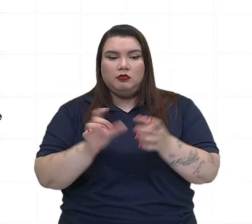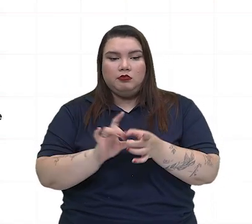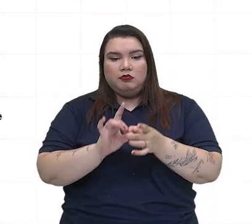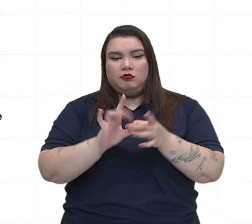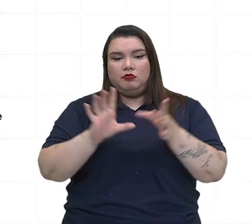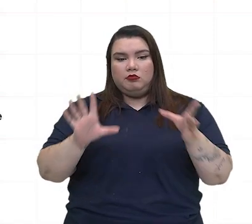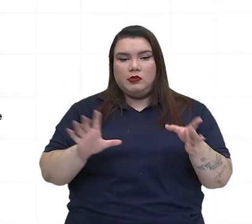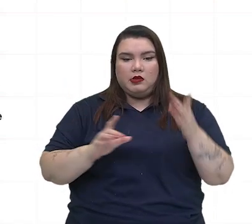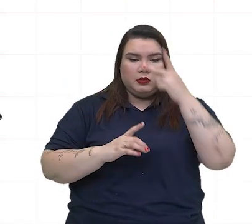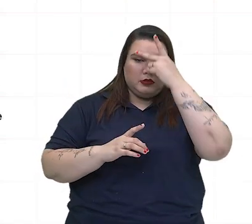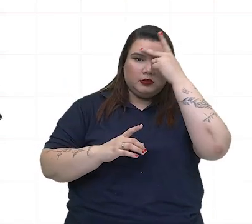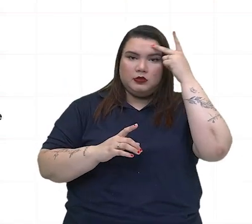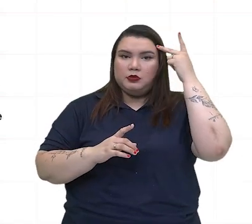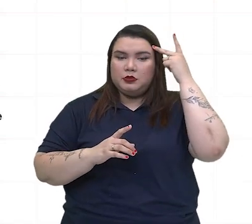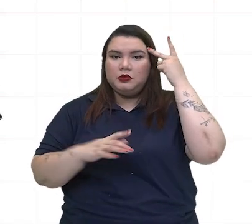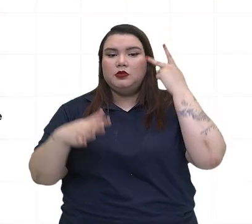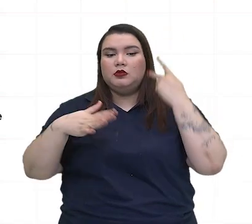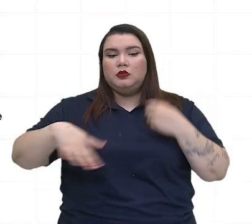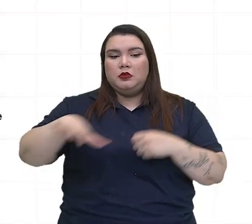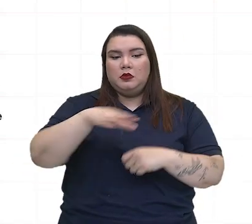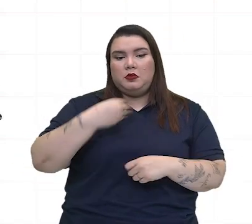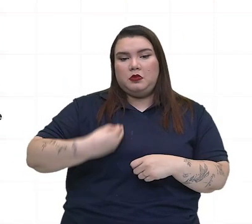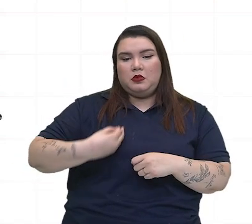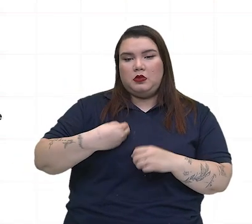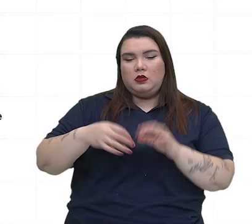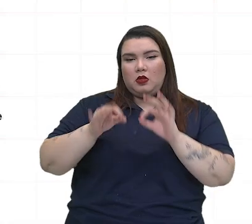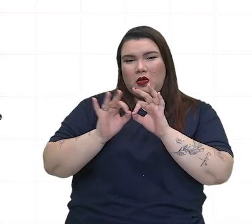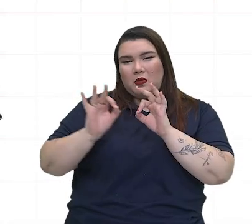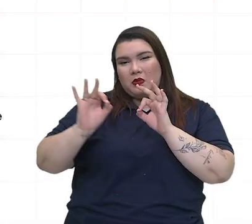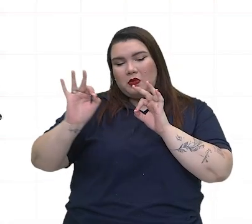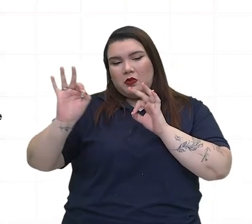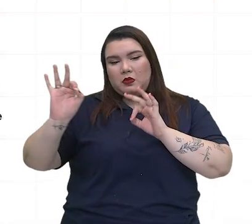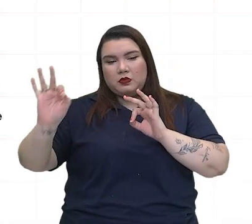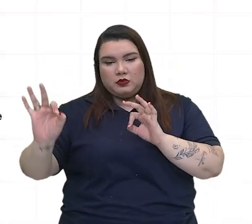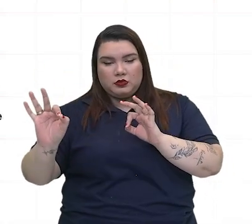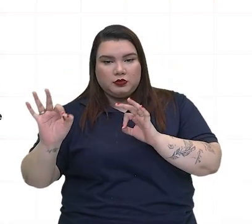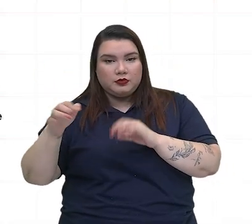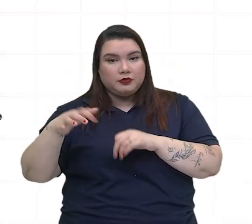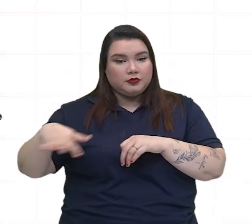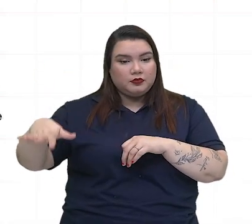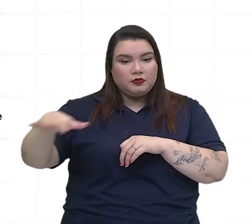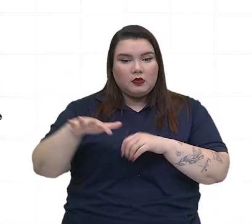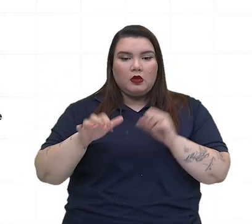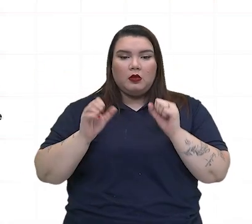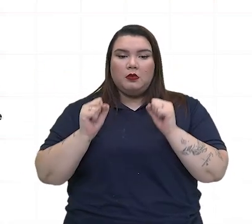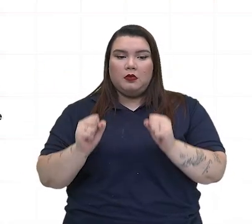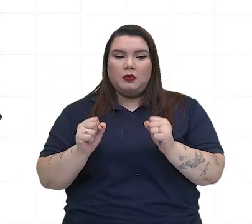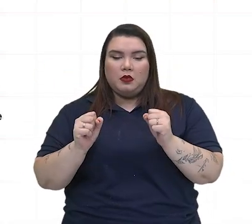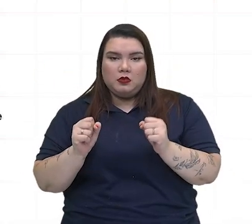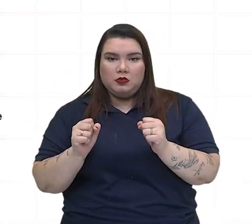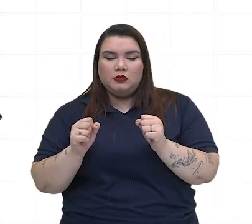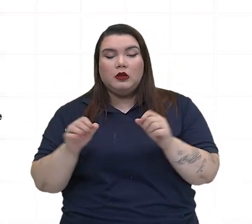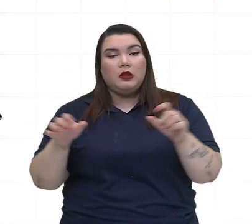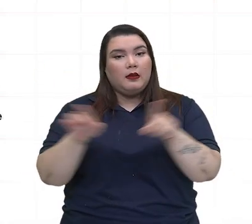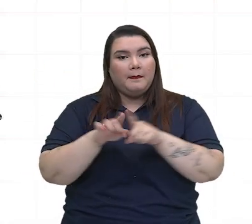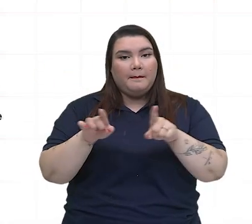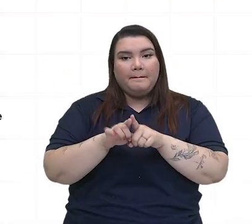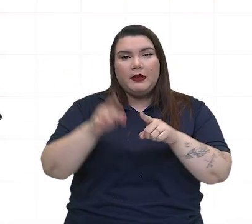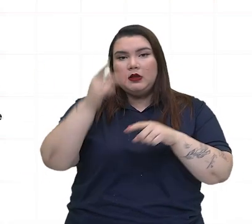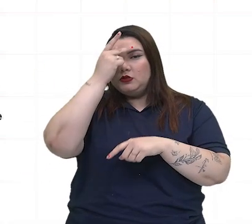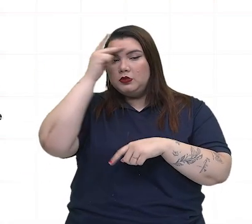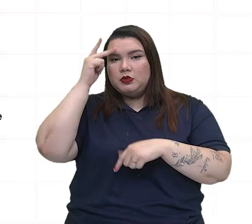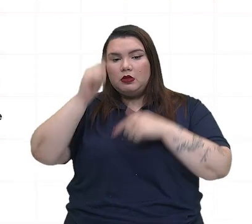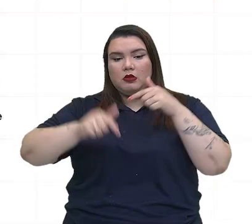permitir que os residentes que moram às margens, né, desses ramais e os